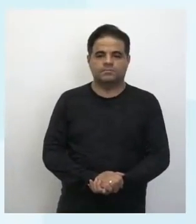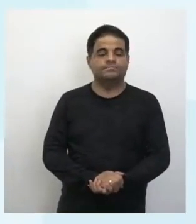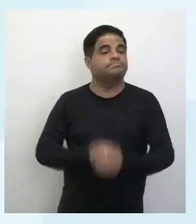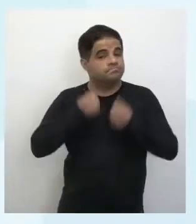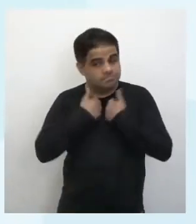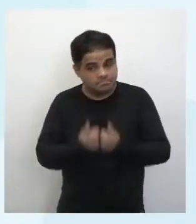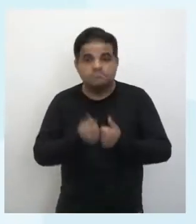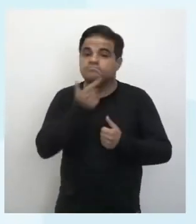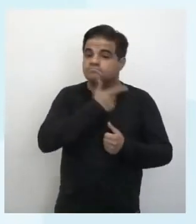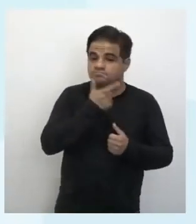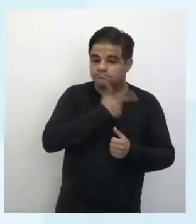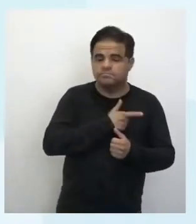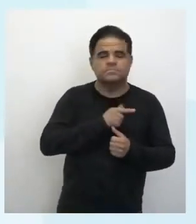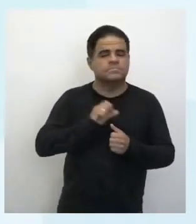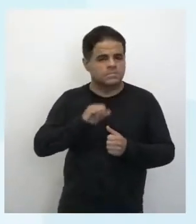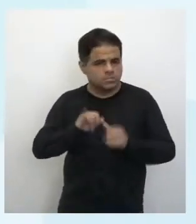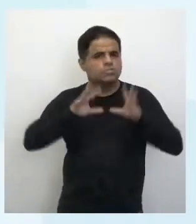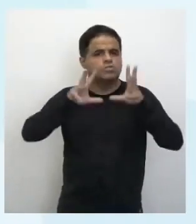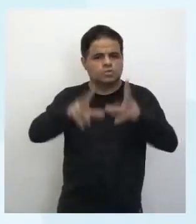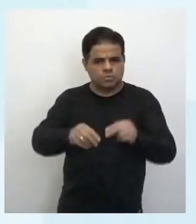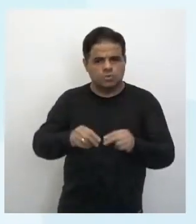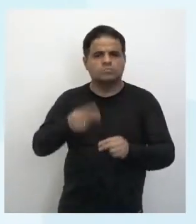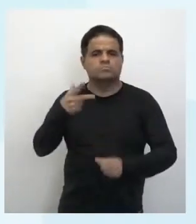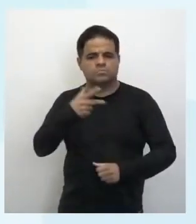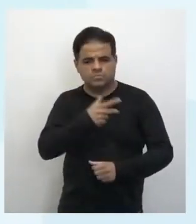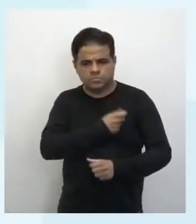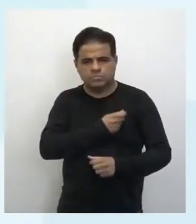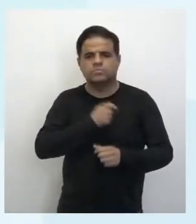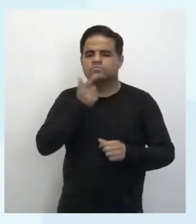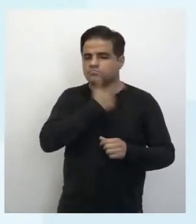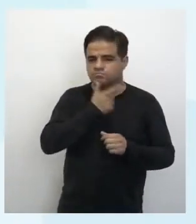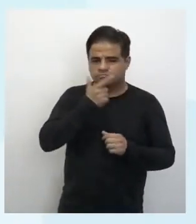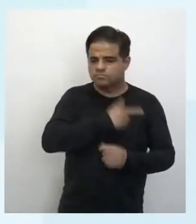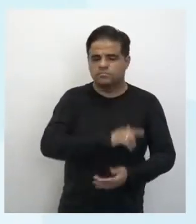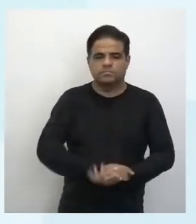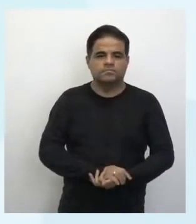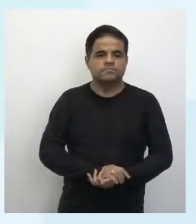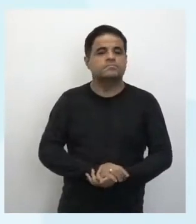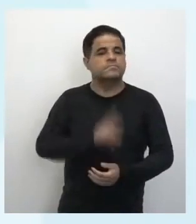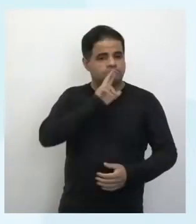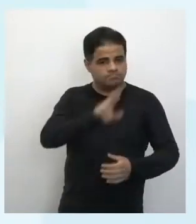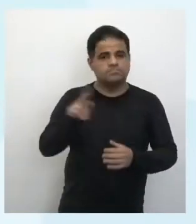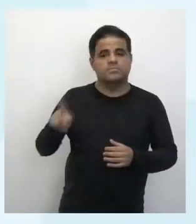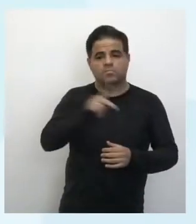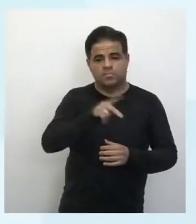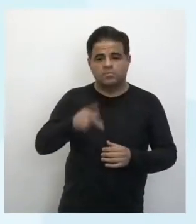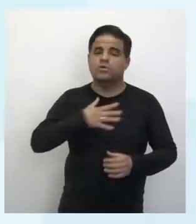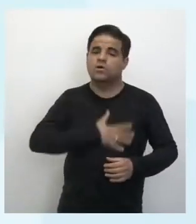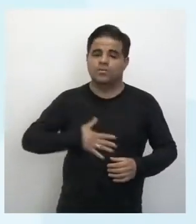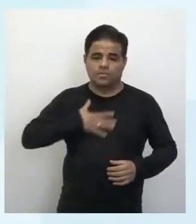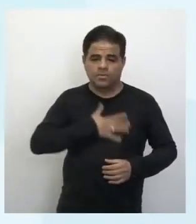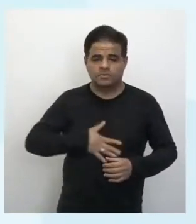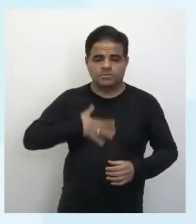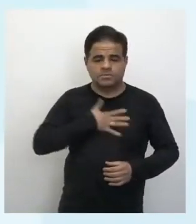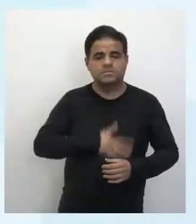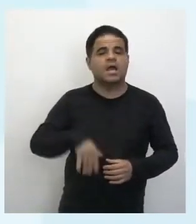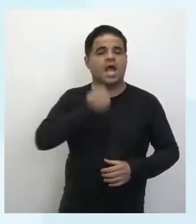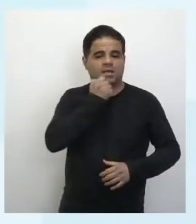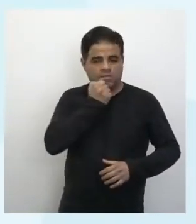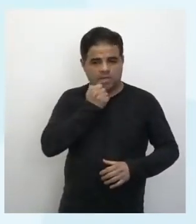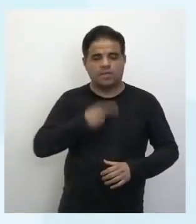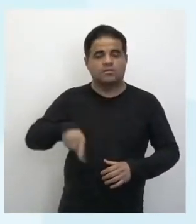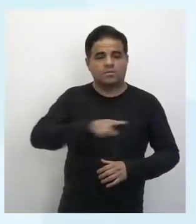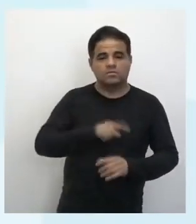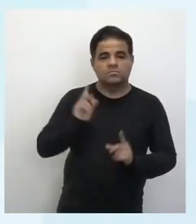Muito bem. Se todos ficarão imunizados. A resposta da professora, gostei. Então, você vê, ó, a ciência é